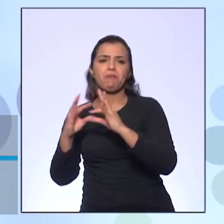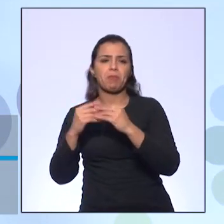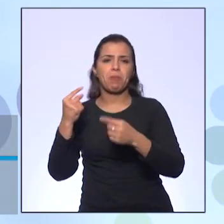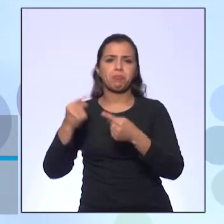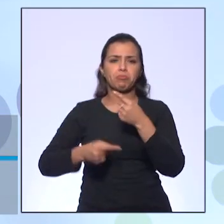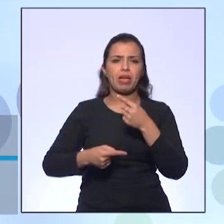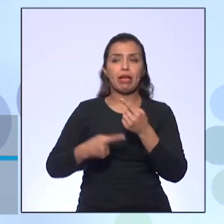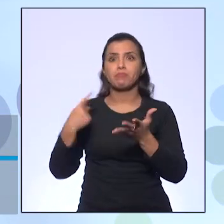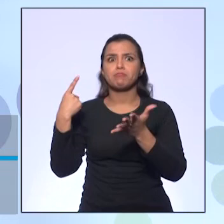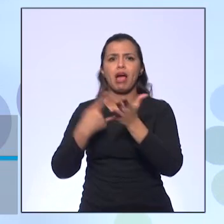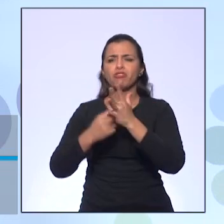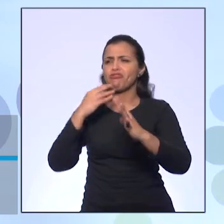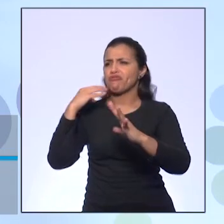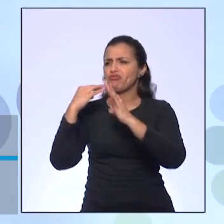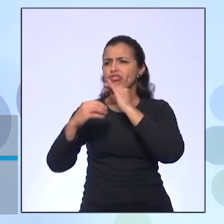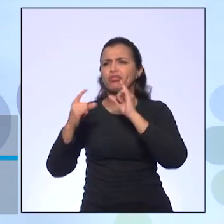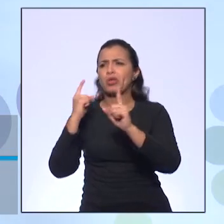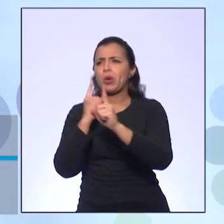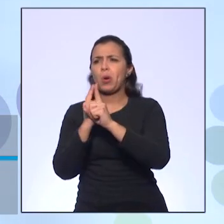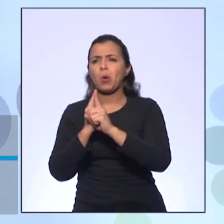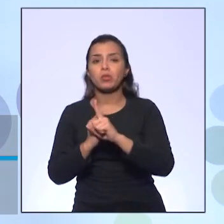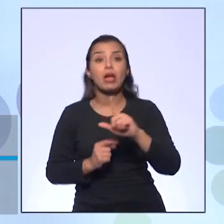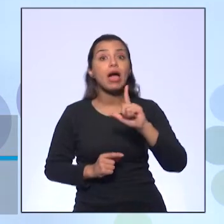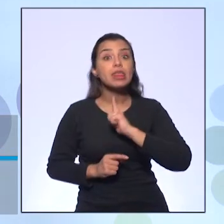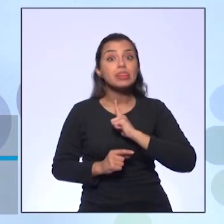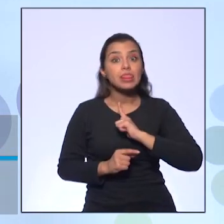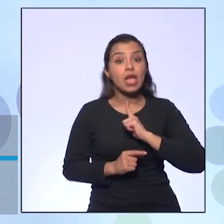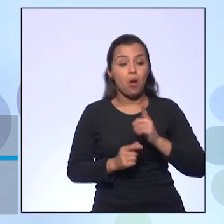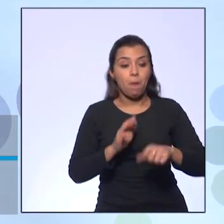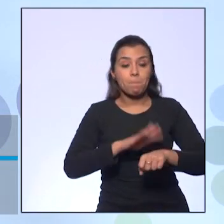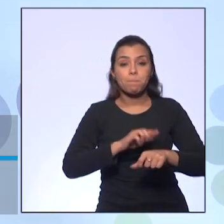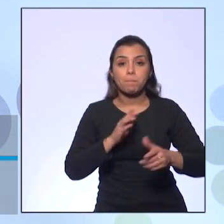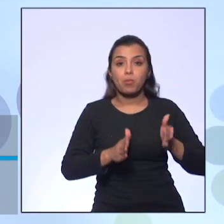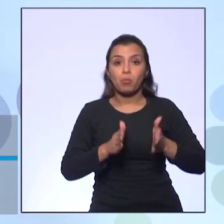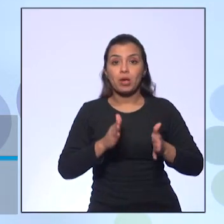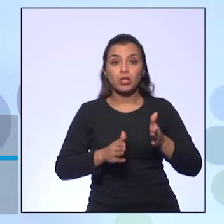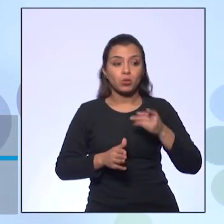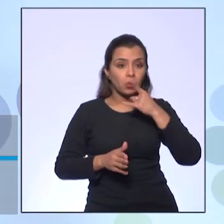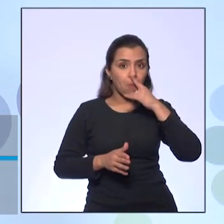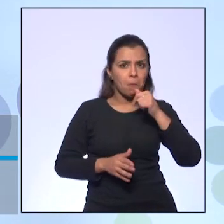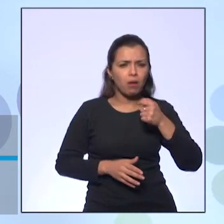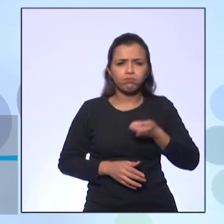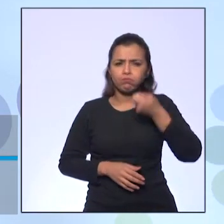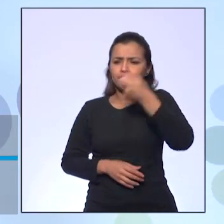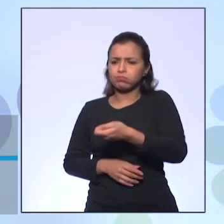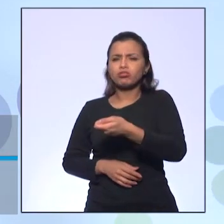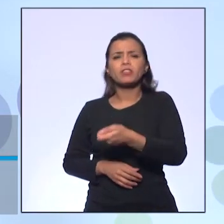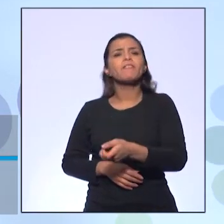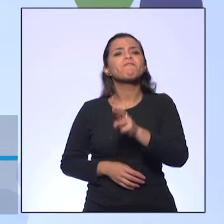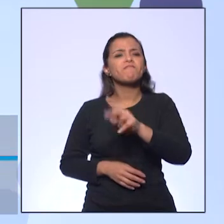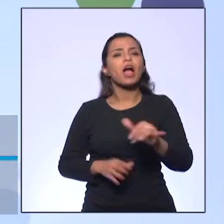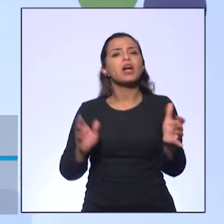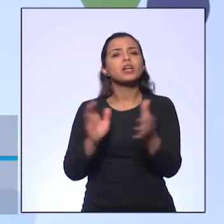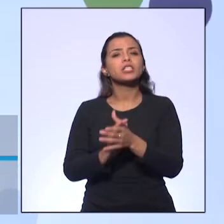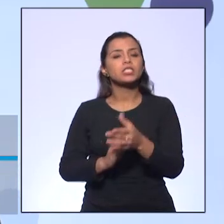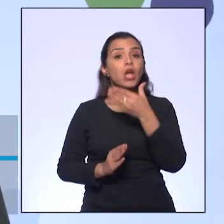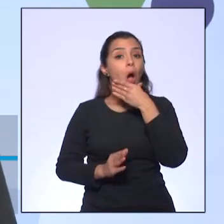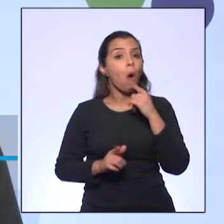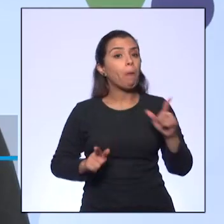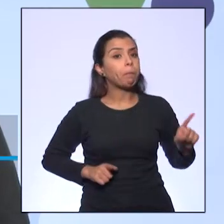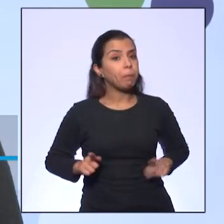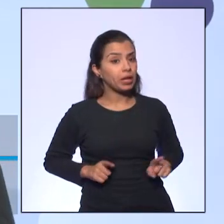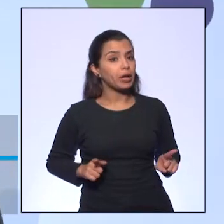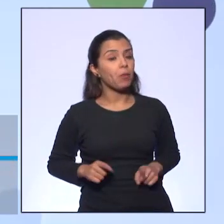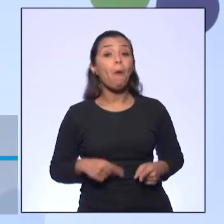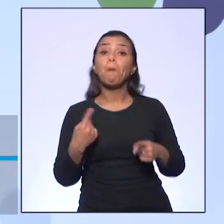um momento que o pai dá esta bronca enorme na filha e diz que vai obrigá-la a casar com o primo. Obrigá-la a casar